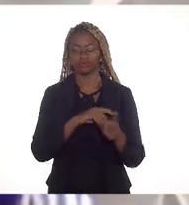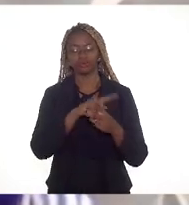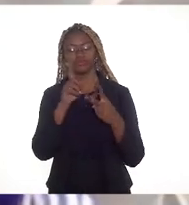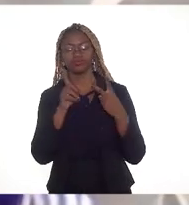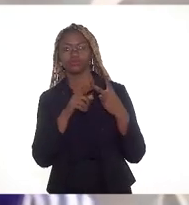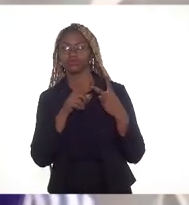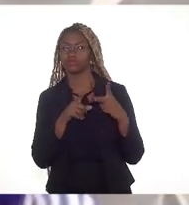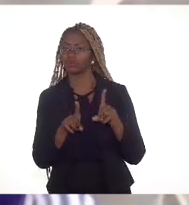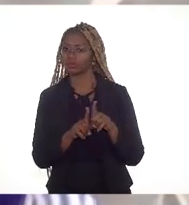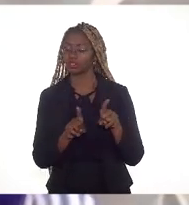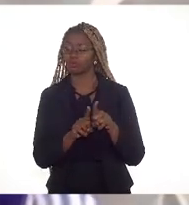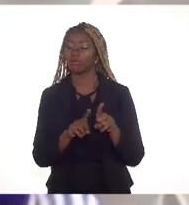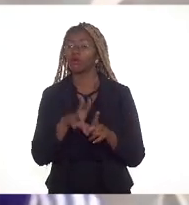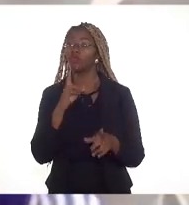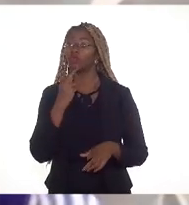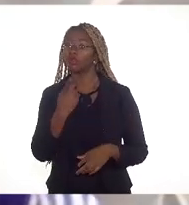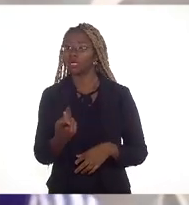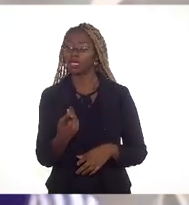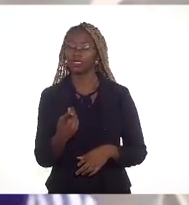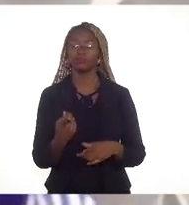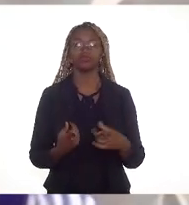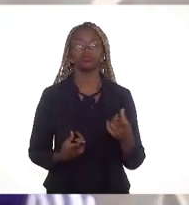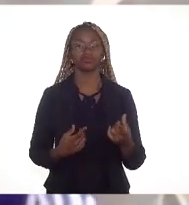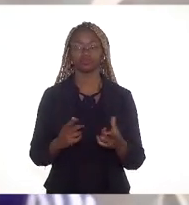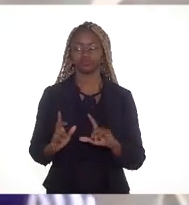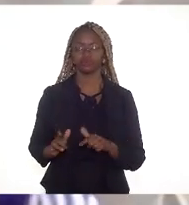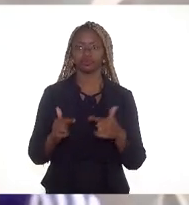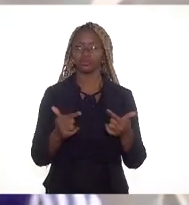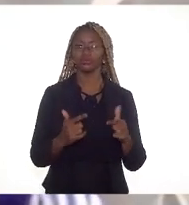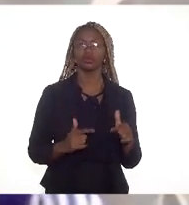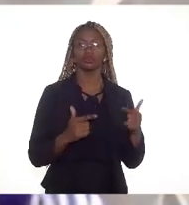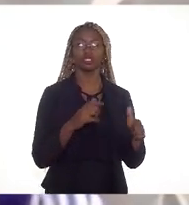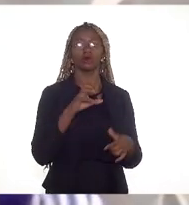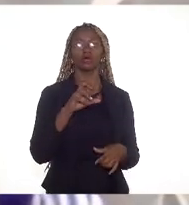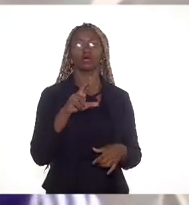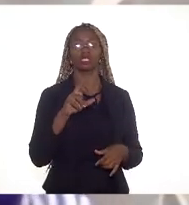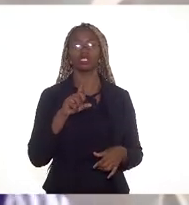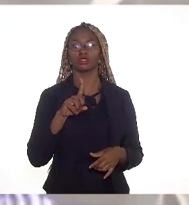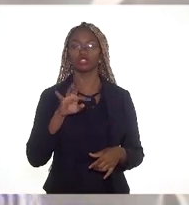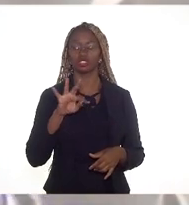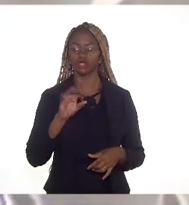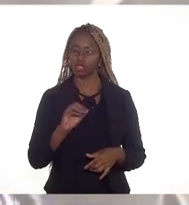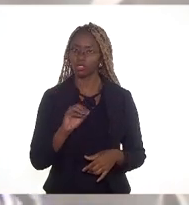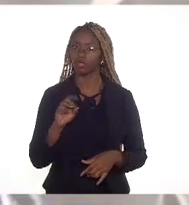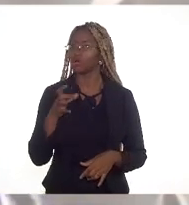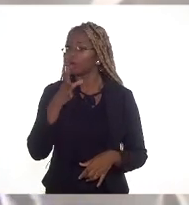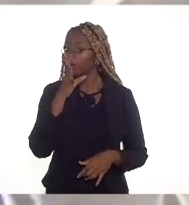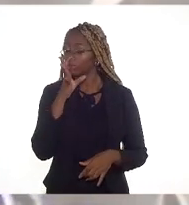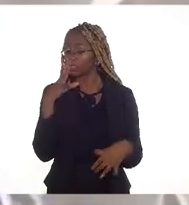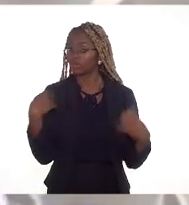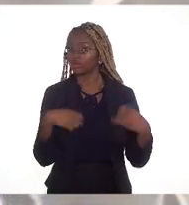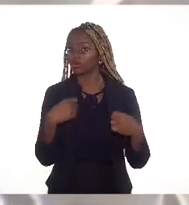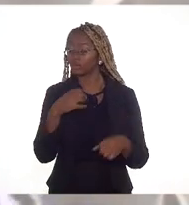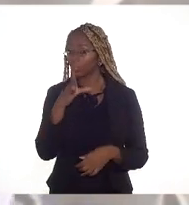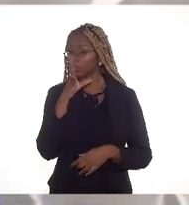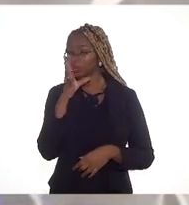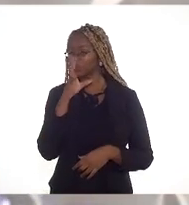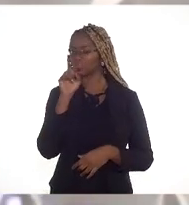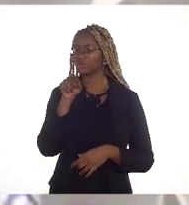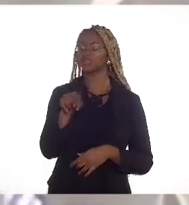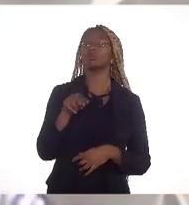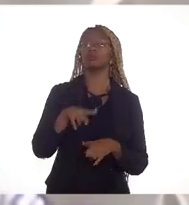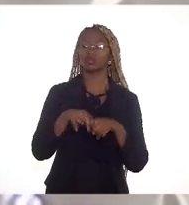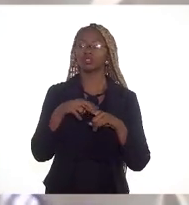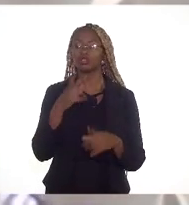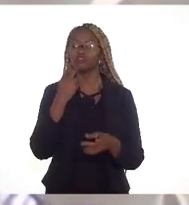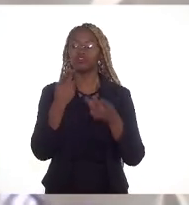é sobre as operações de crédito, né? Isso é objeto aí de observação E aí eu só queria